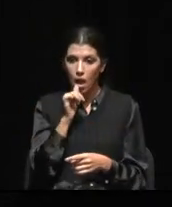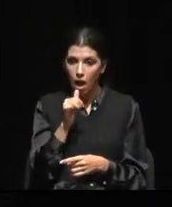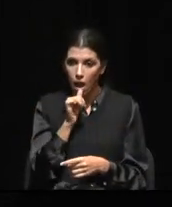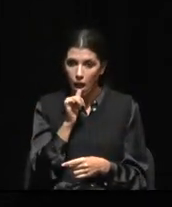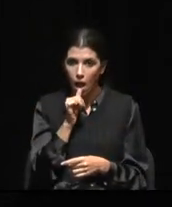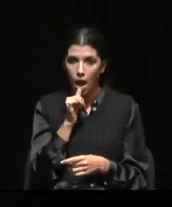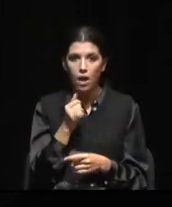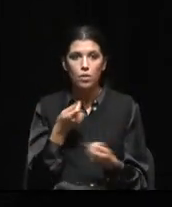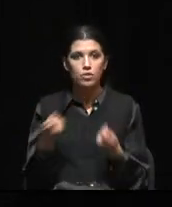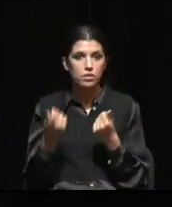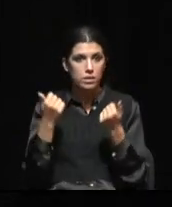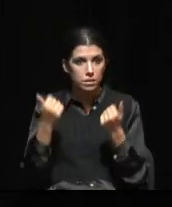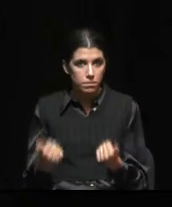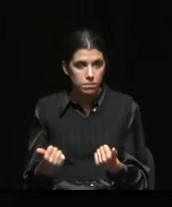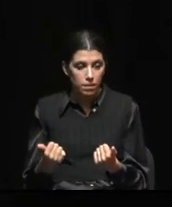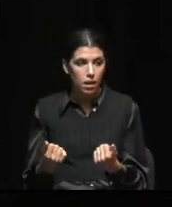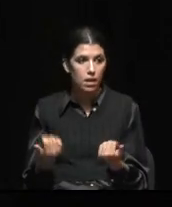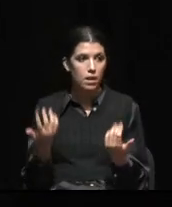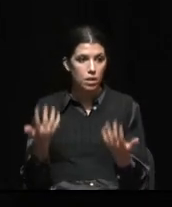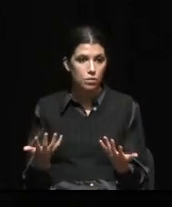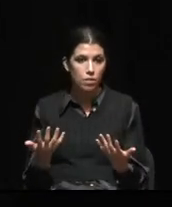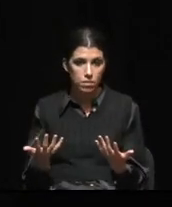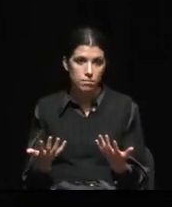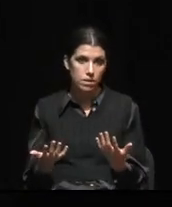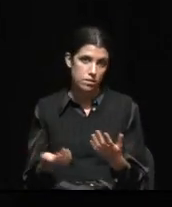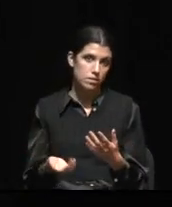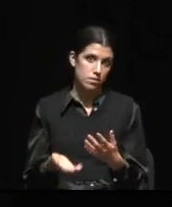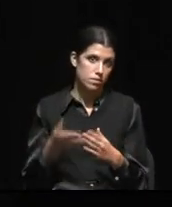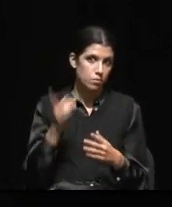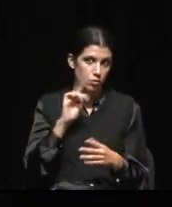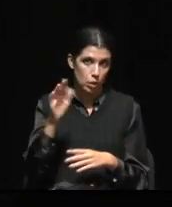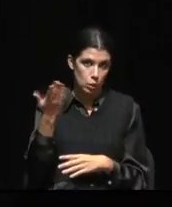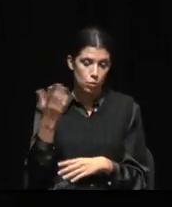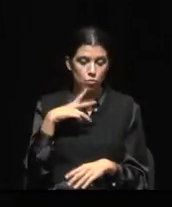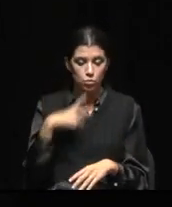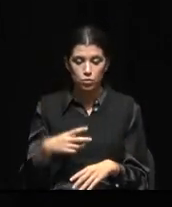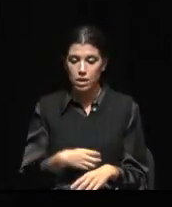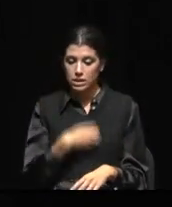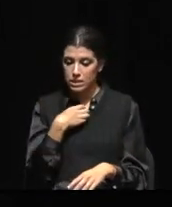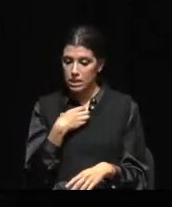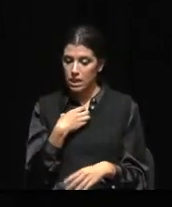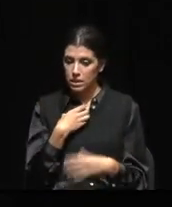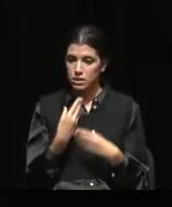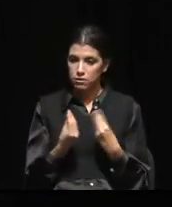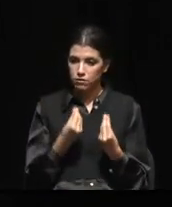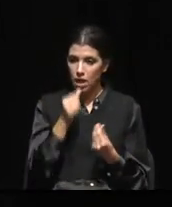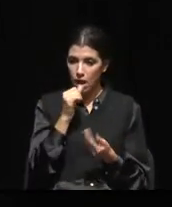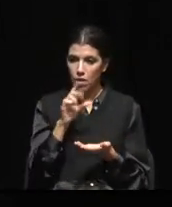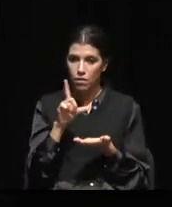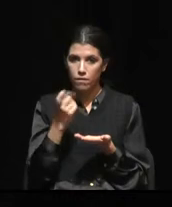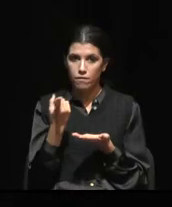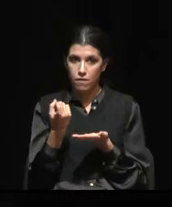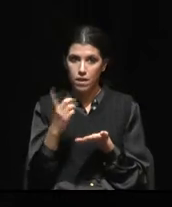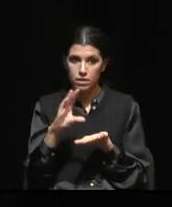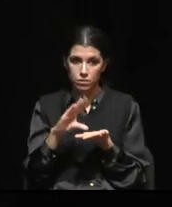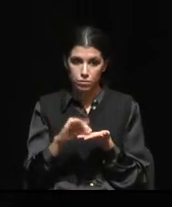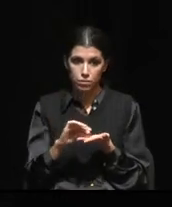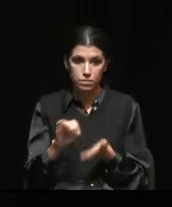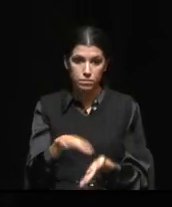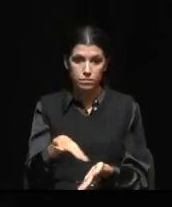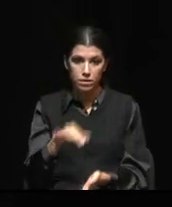seja bem gerida hoje mais do que nunca Portugal está a sentir os primeiros sinais de escassez de água em especial no